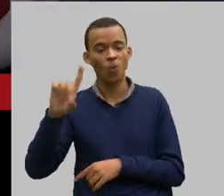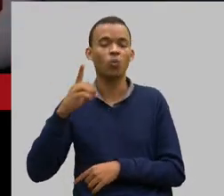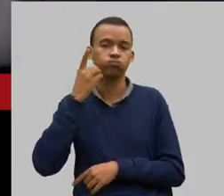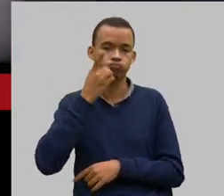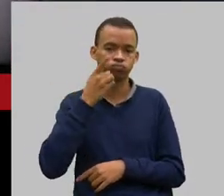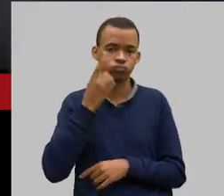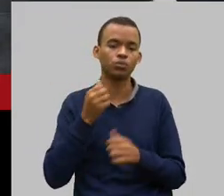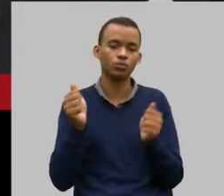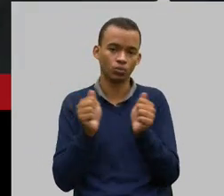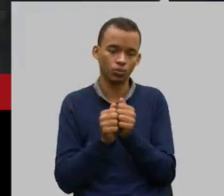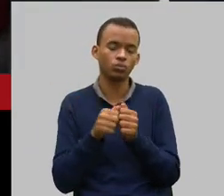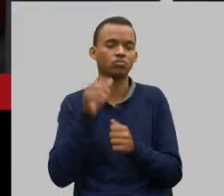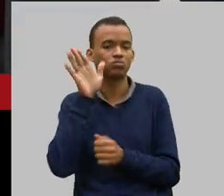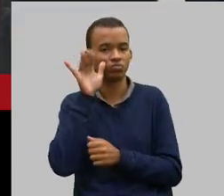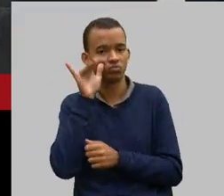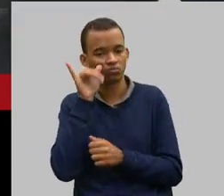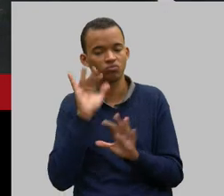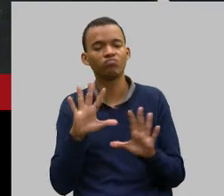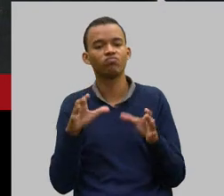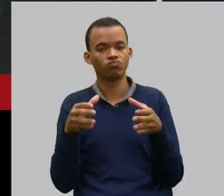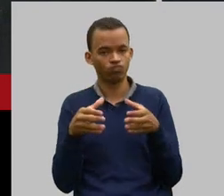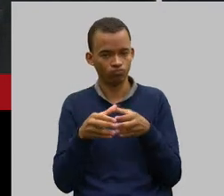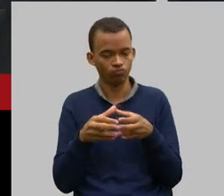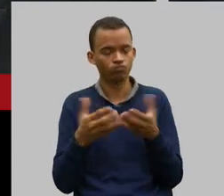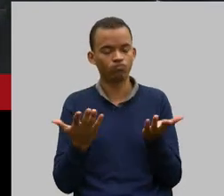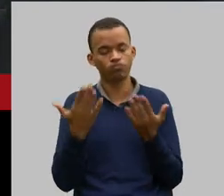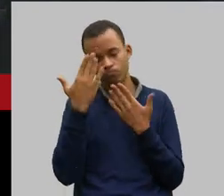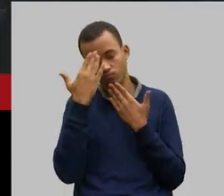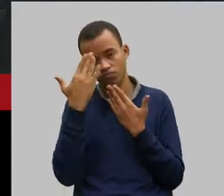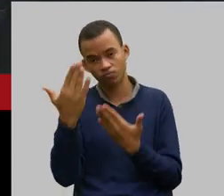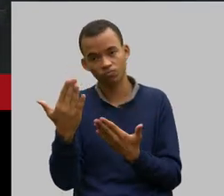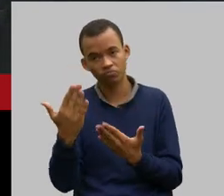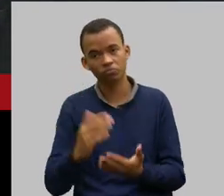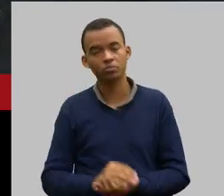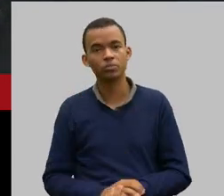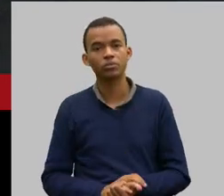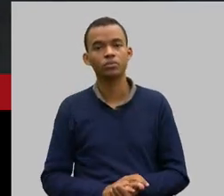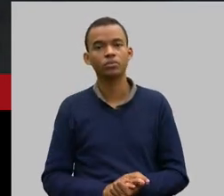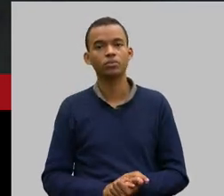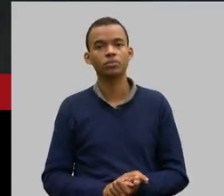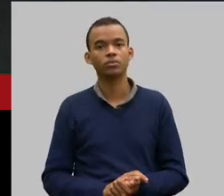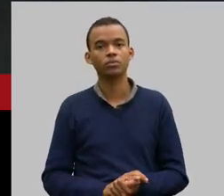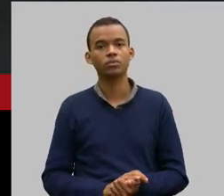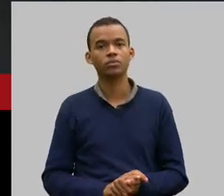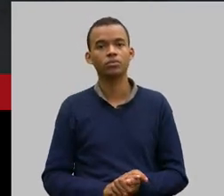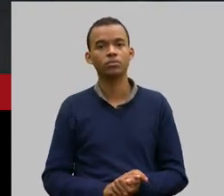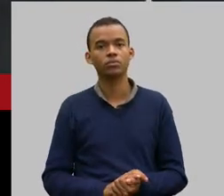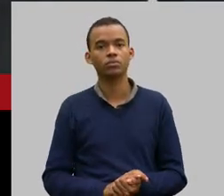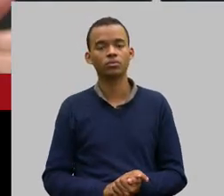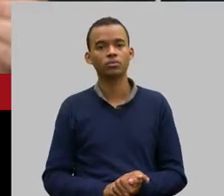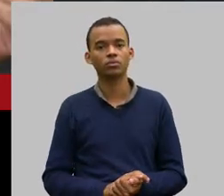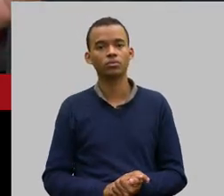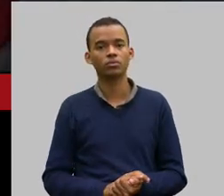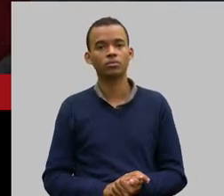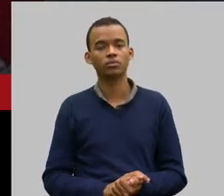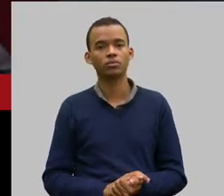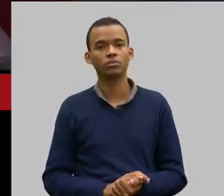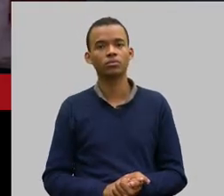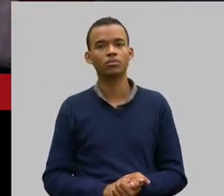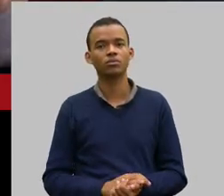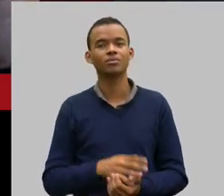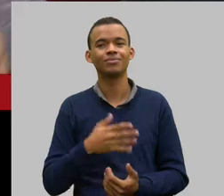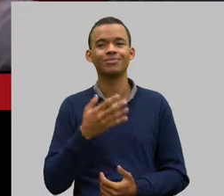essa por essa comissão e eh cumprida a finalidade a o deputado também